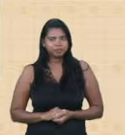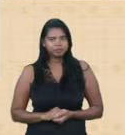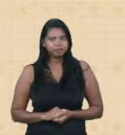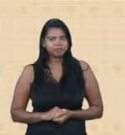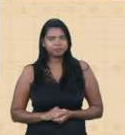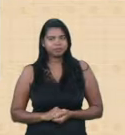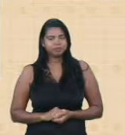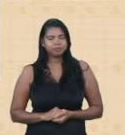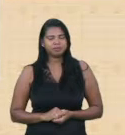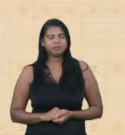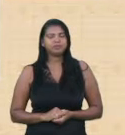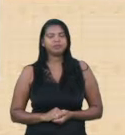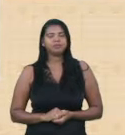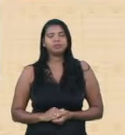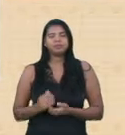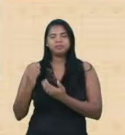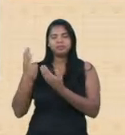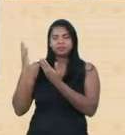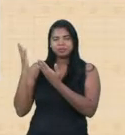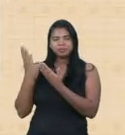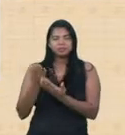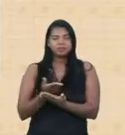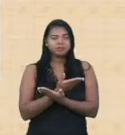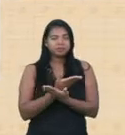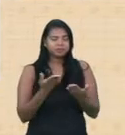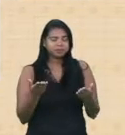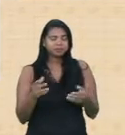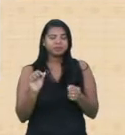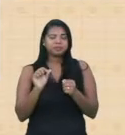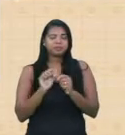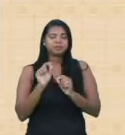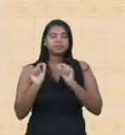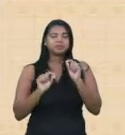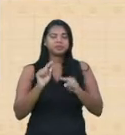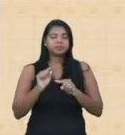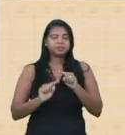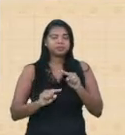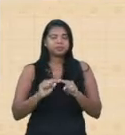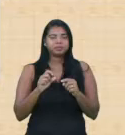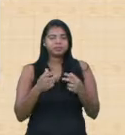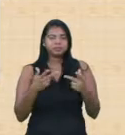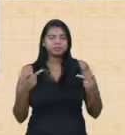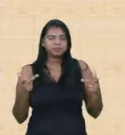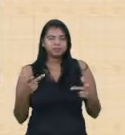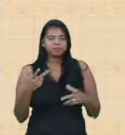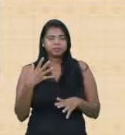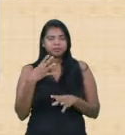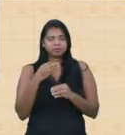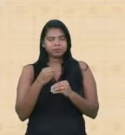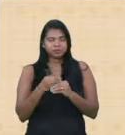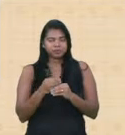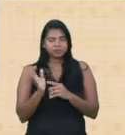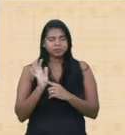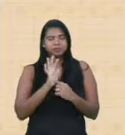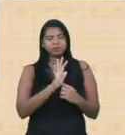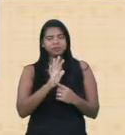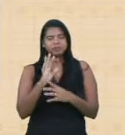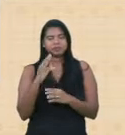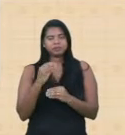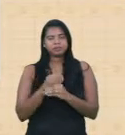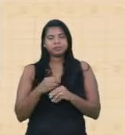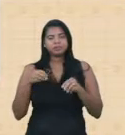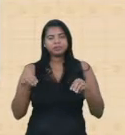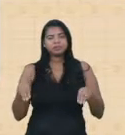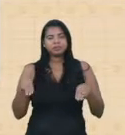Mequetrefe, imantação é quando você faz com que um material ferroso torne-se com propriedades magnéticas.